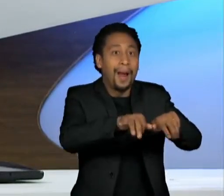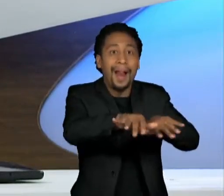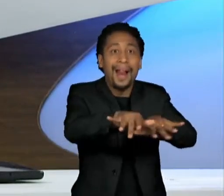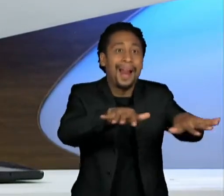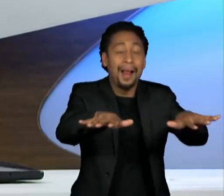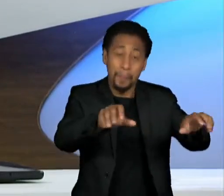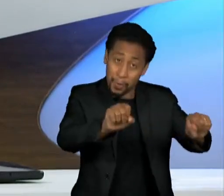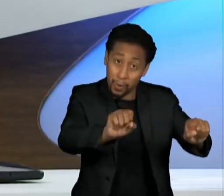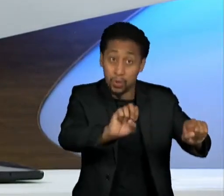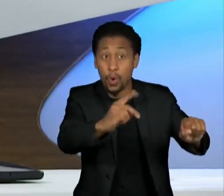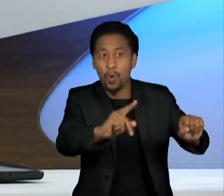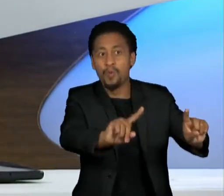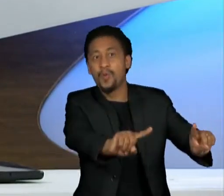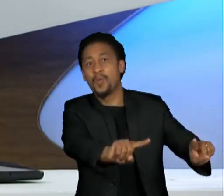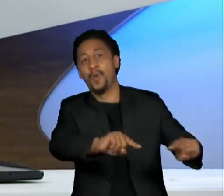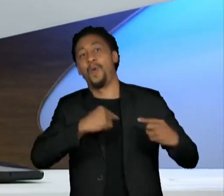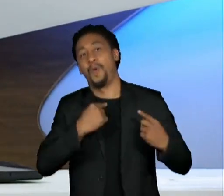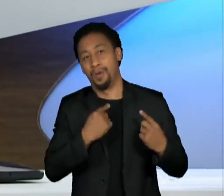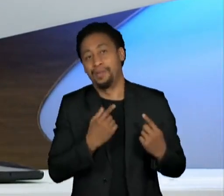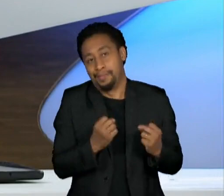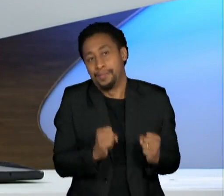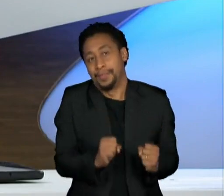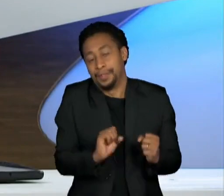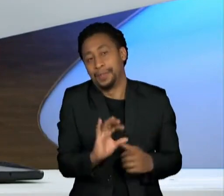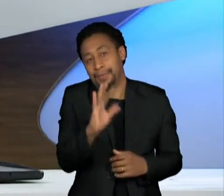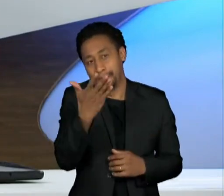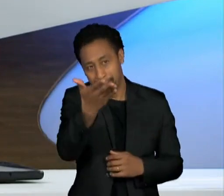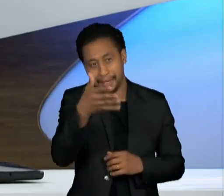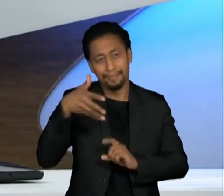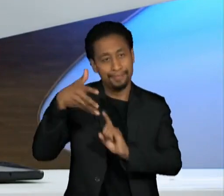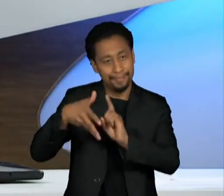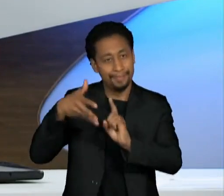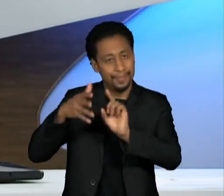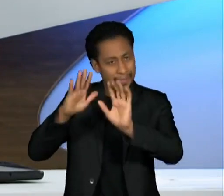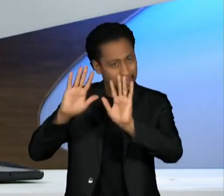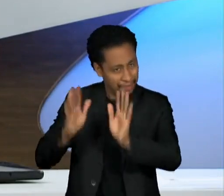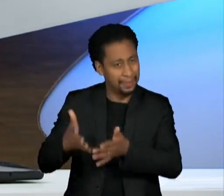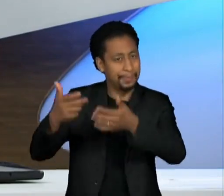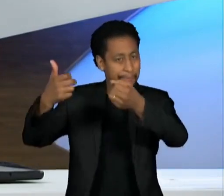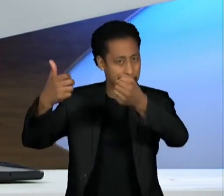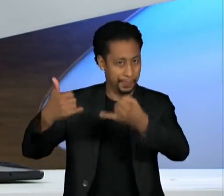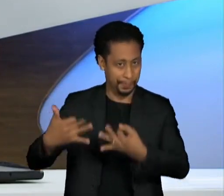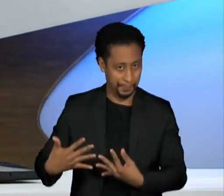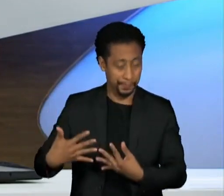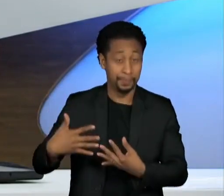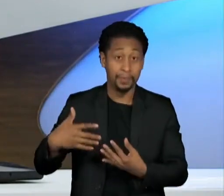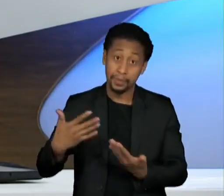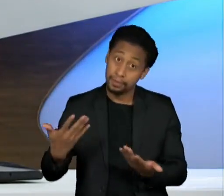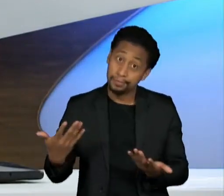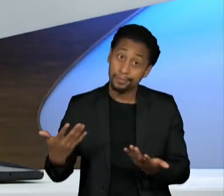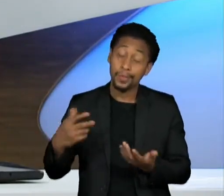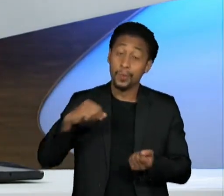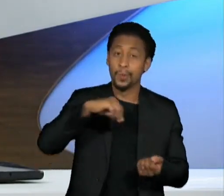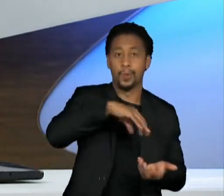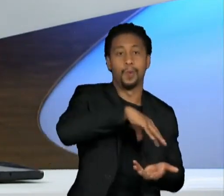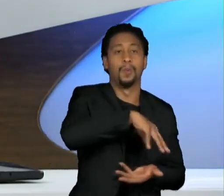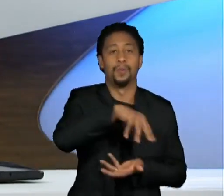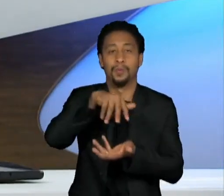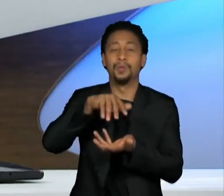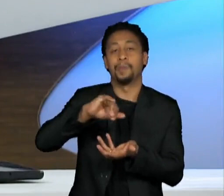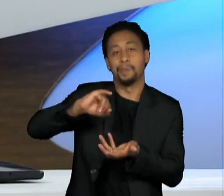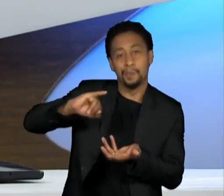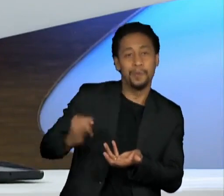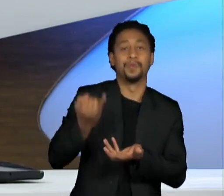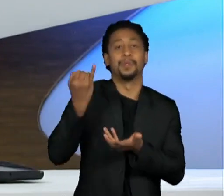é o caso como você disse em uma das suas conferências. O Duterte usou muito dessa plataforma para